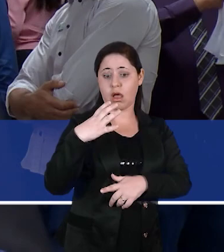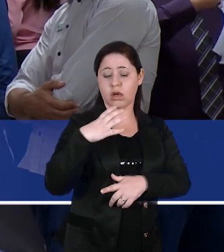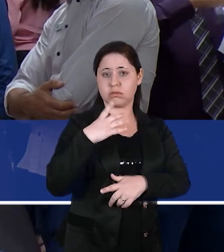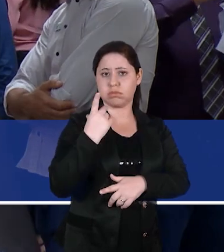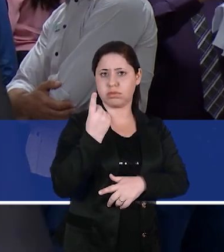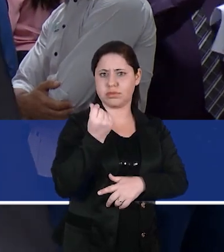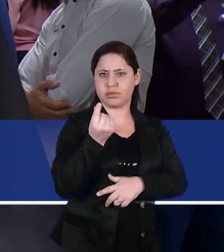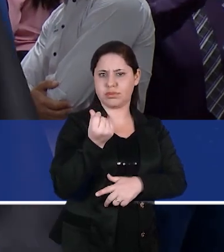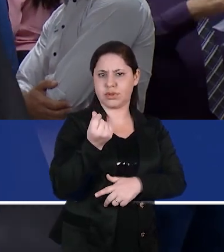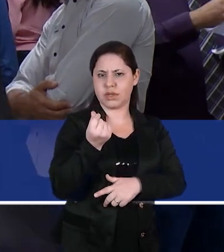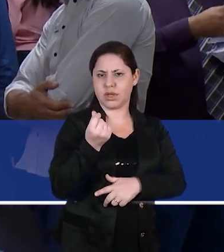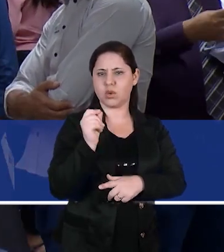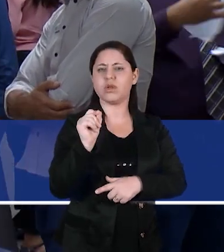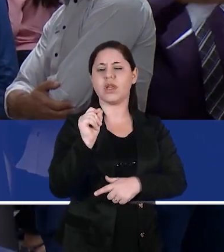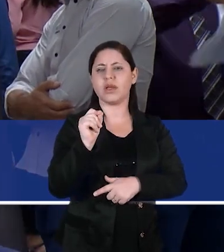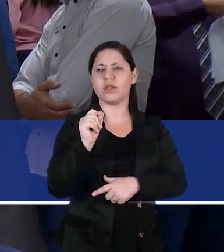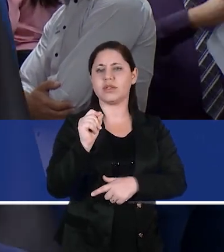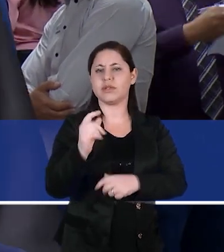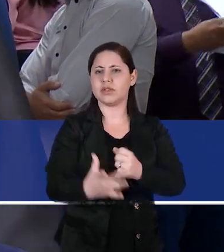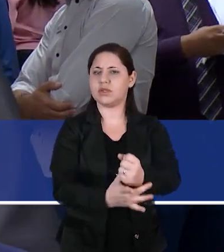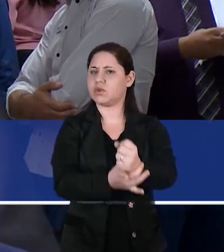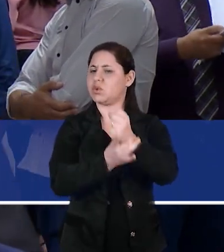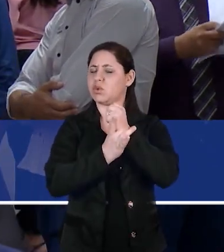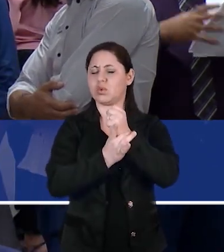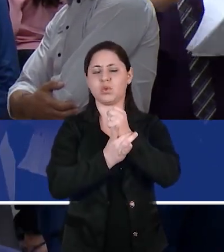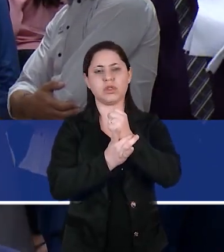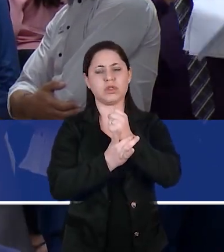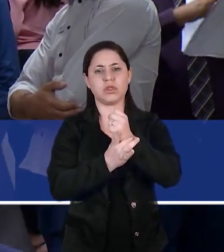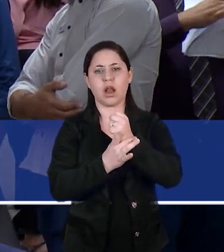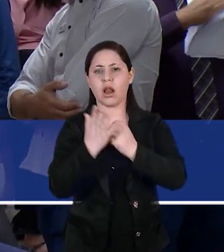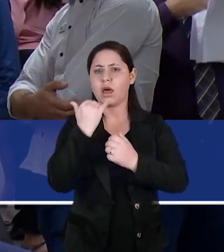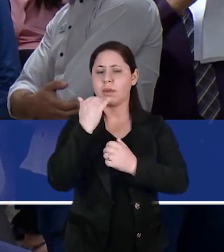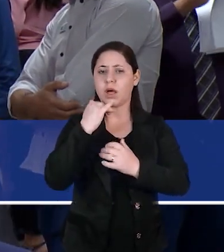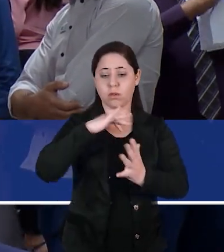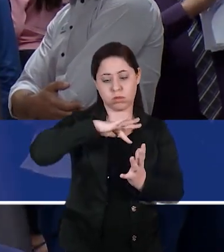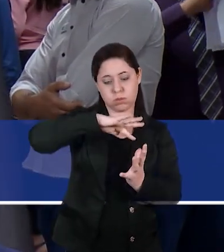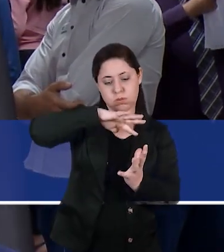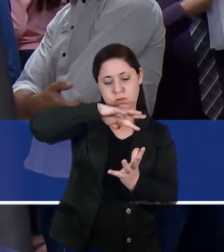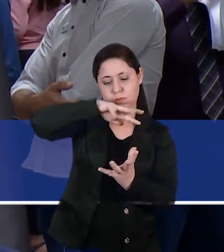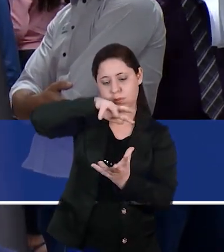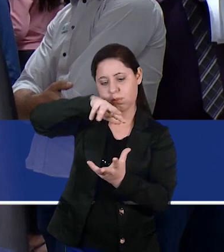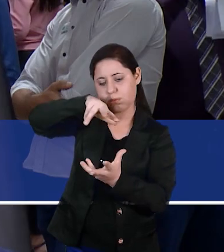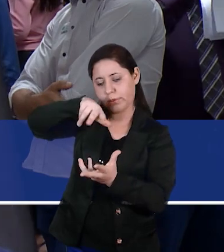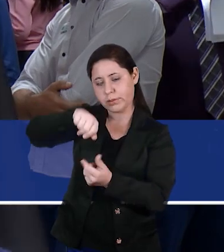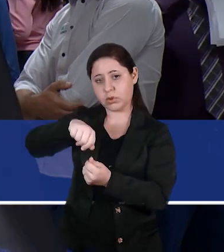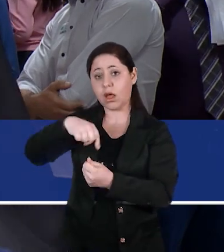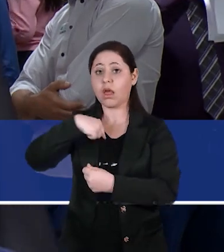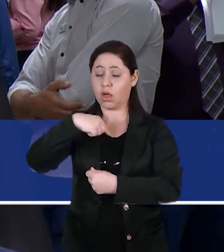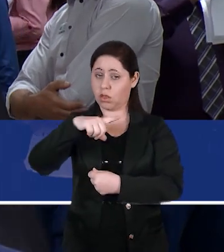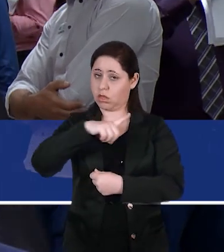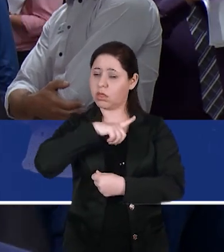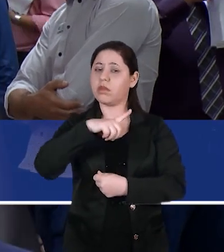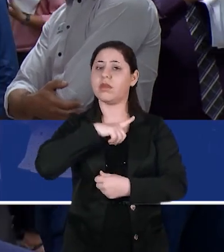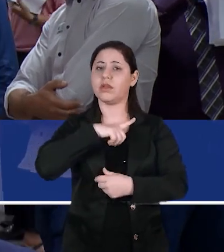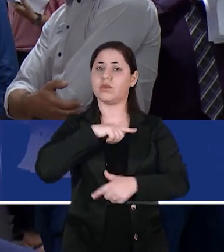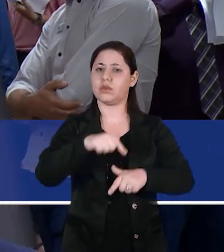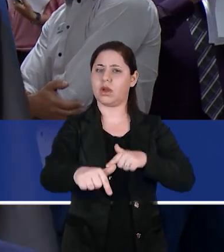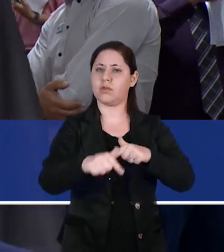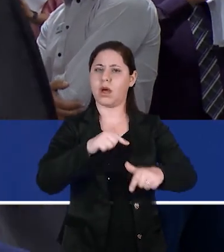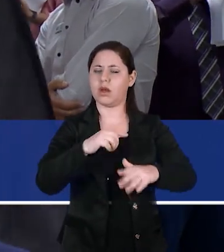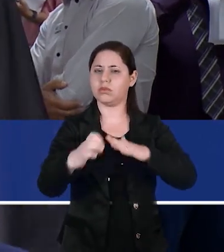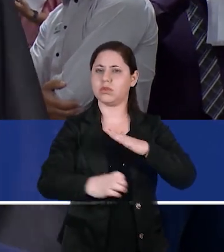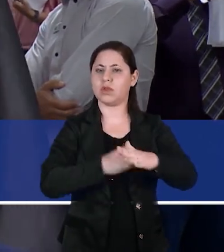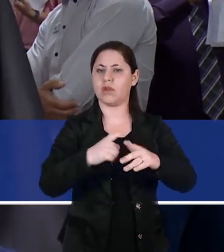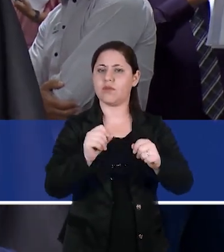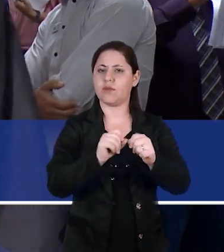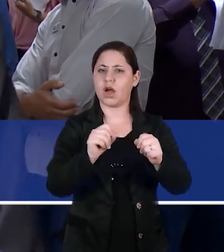riquezas extraordinárias em termos de segurança alimentar para o mundo. Então, eu que tenho negócios aqui, que faço